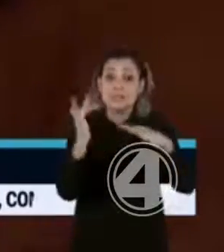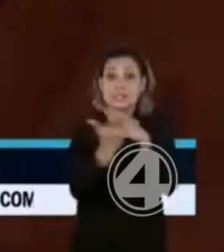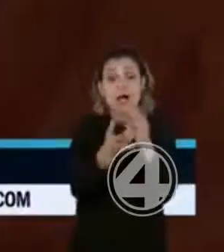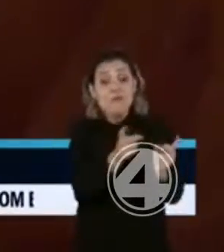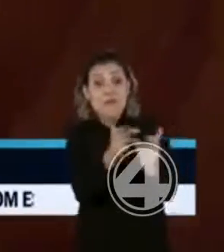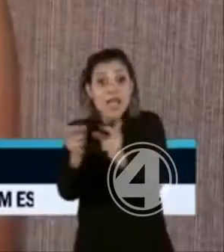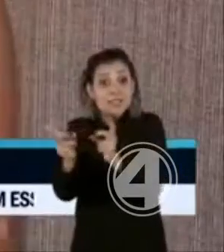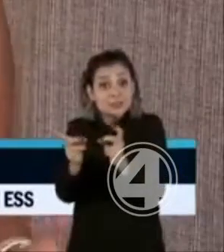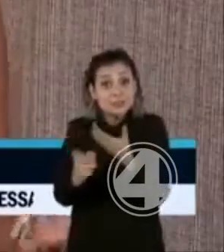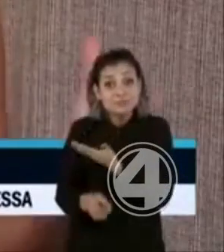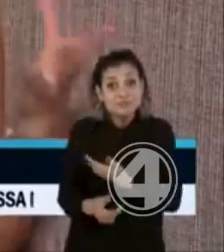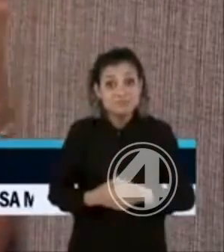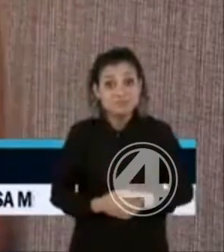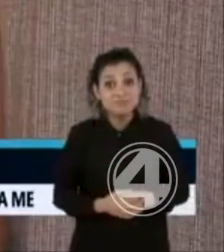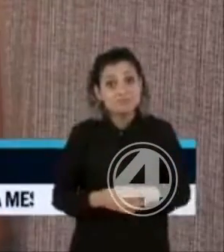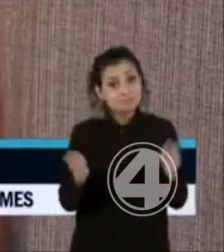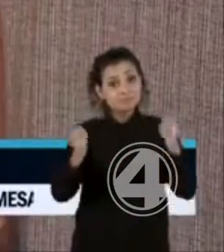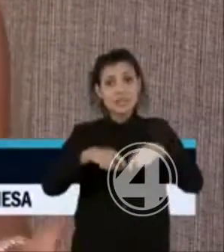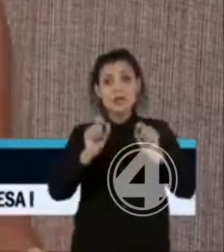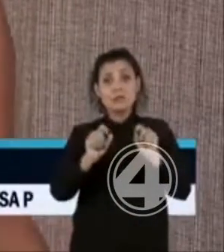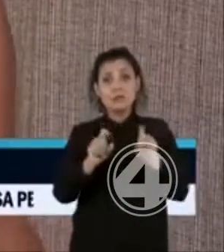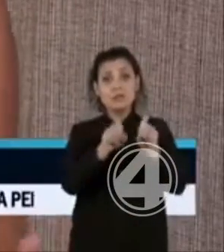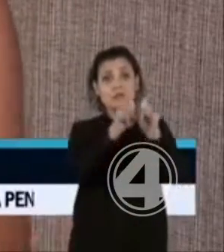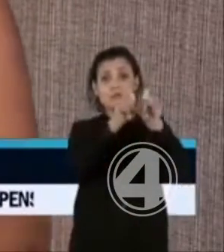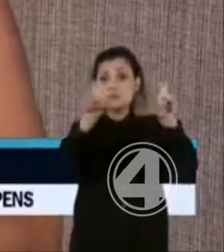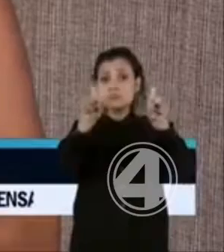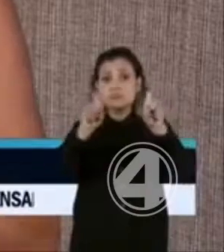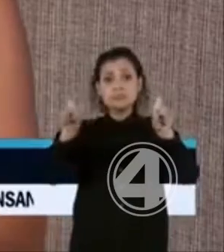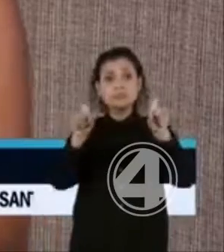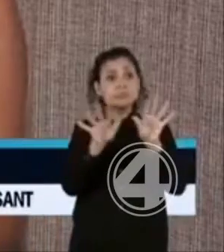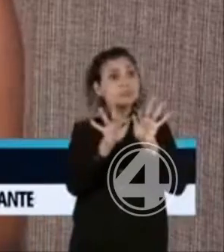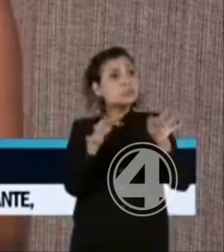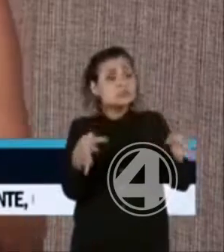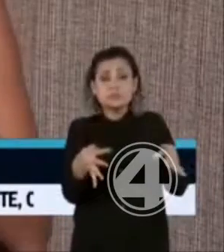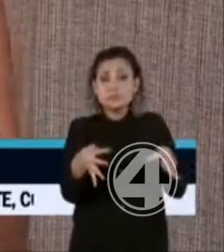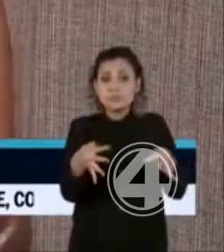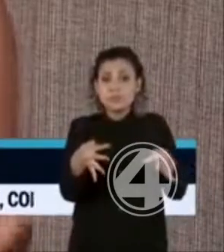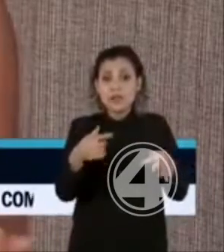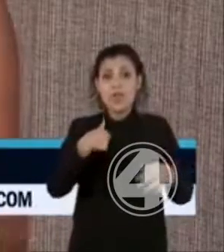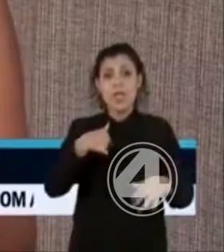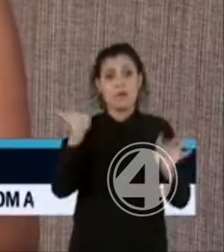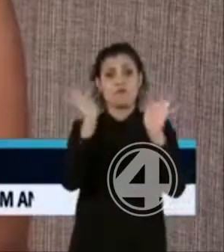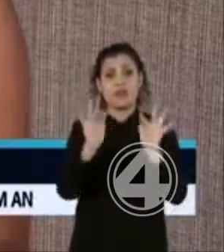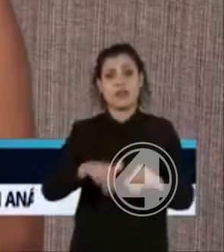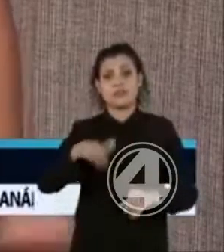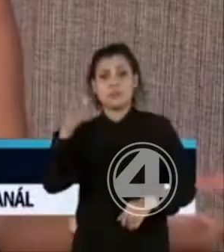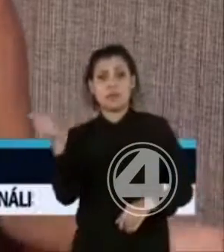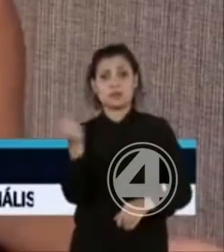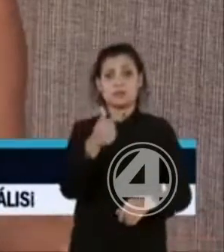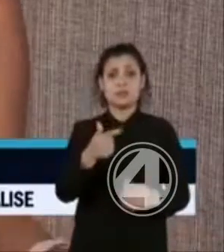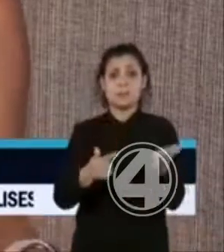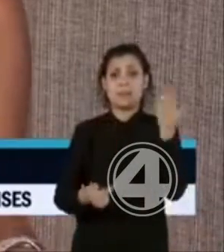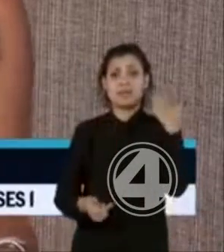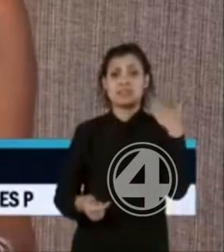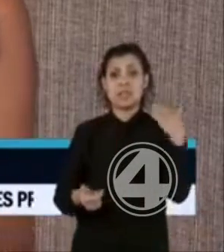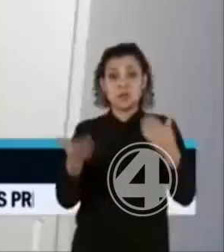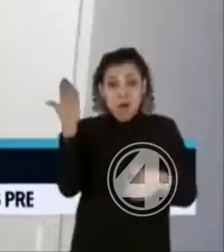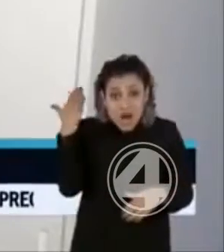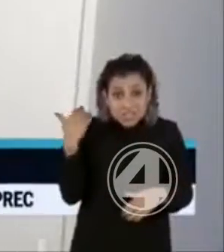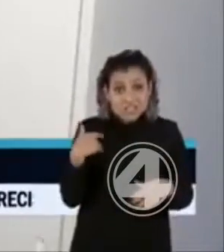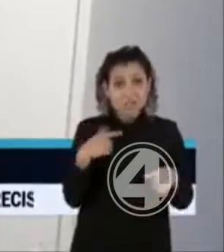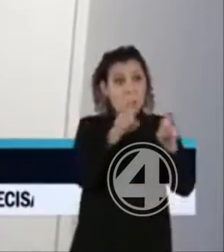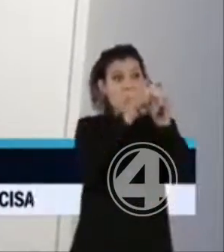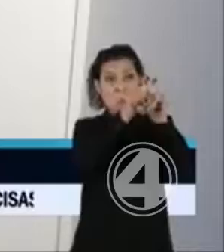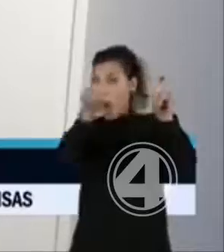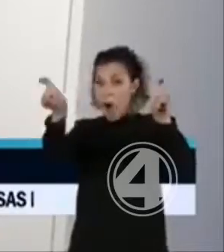vender o que não usa mais. Consigo viver com um armário de 2 portas e eu acho que eu sou até muito mais feliz do que na época que eu tinha 6 portas, né?